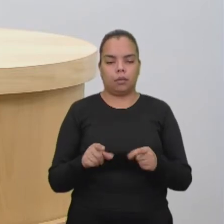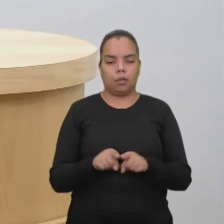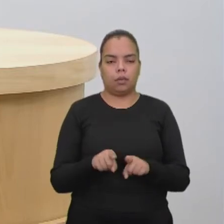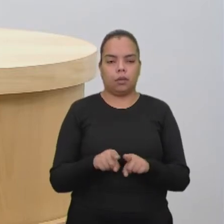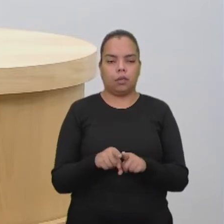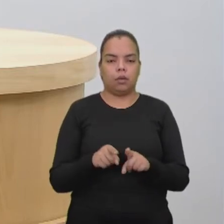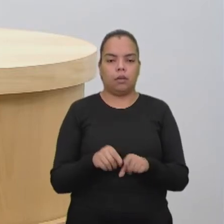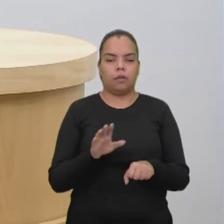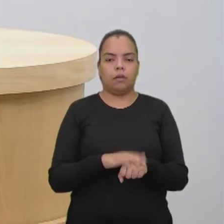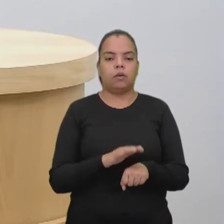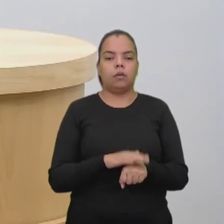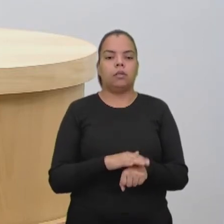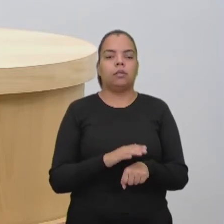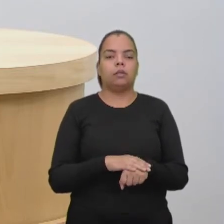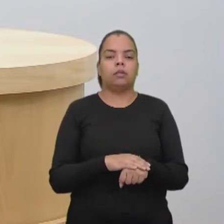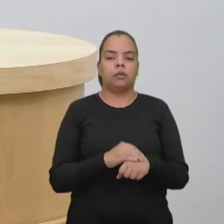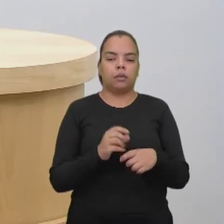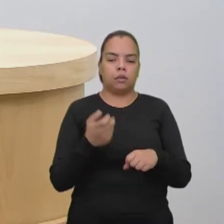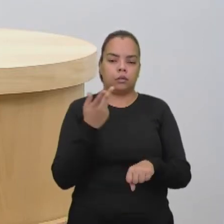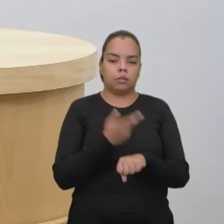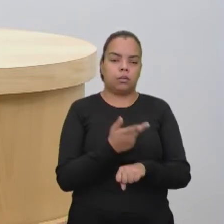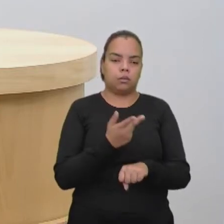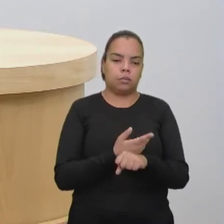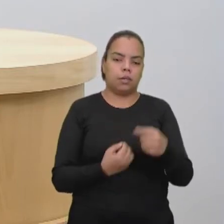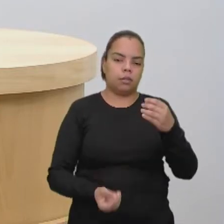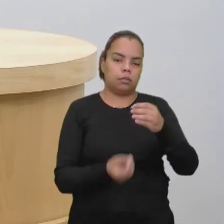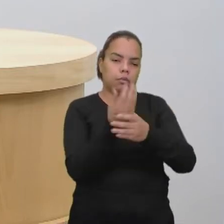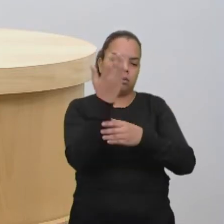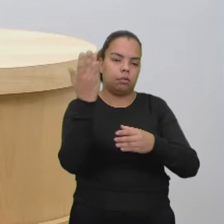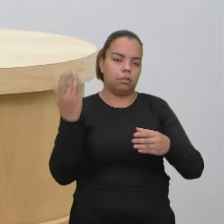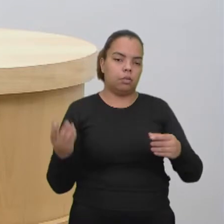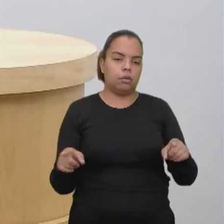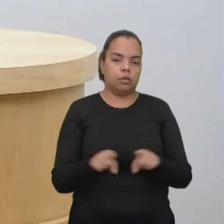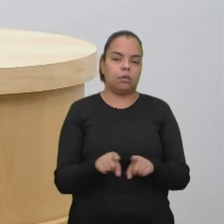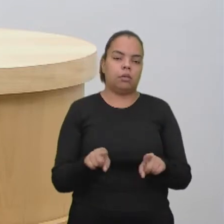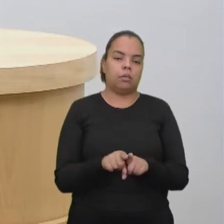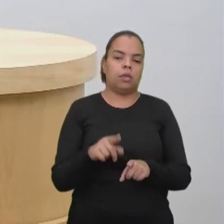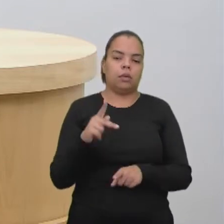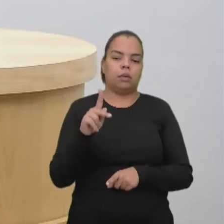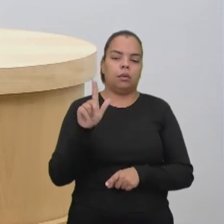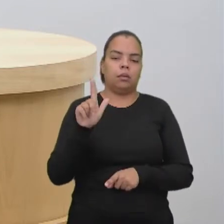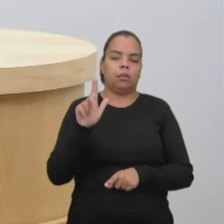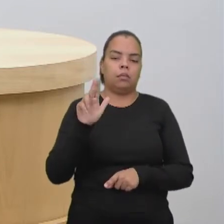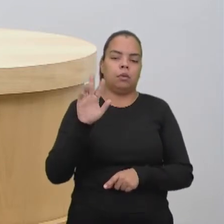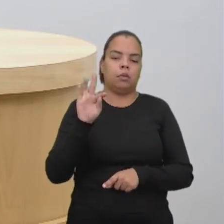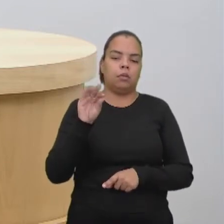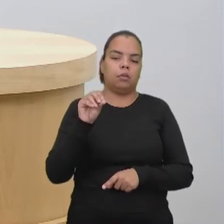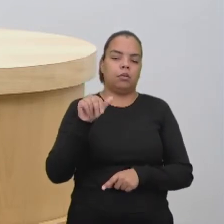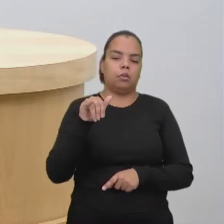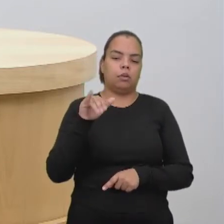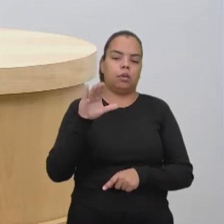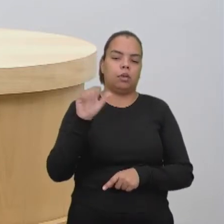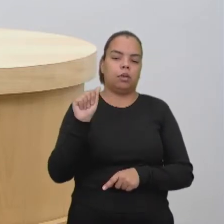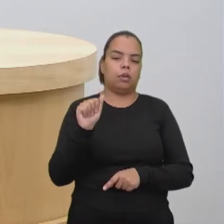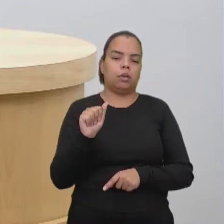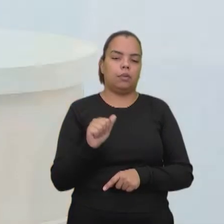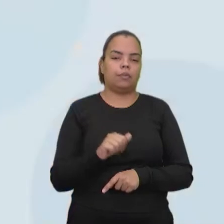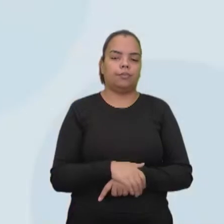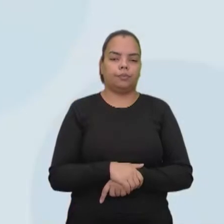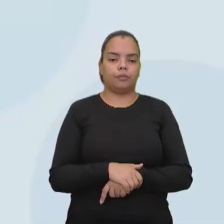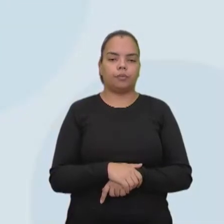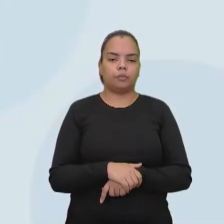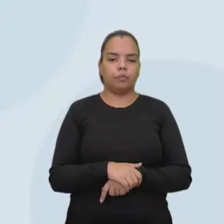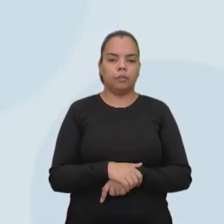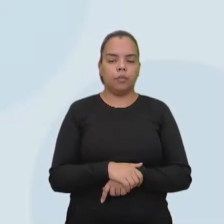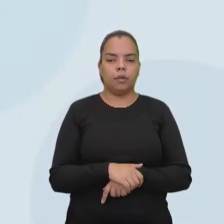formação das rochas vulcânicas e rochas plutônicas, né, que são as rochas ígneas, e aí vamos lá para a sedimentação